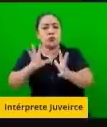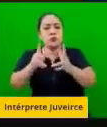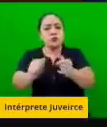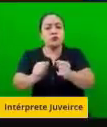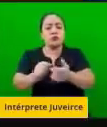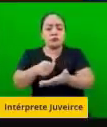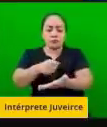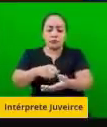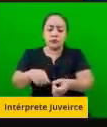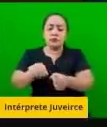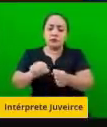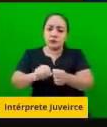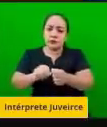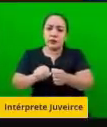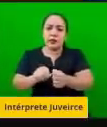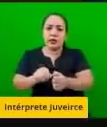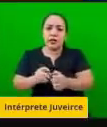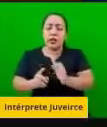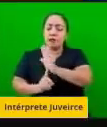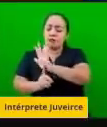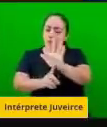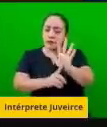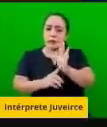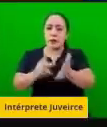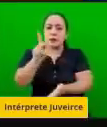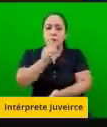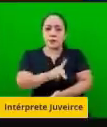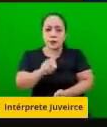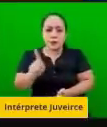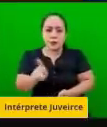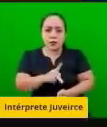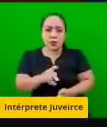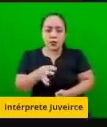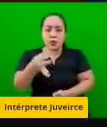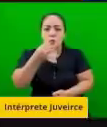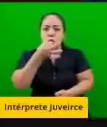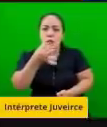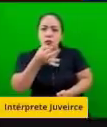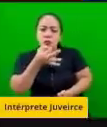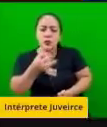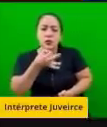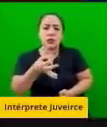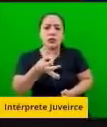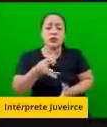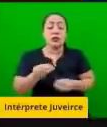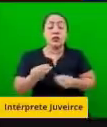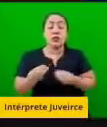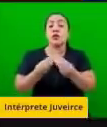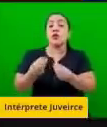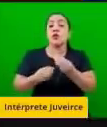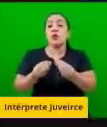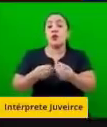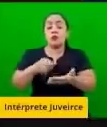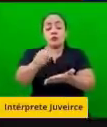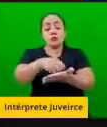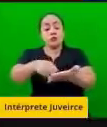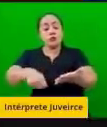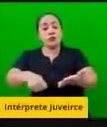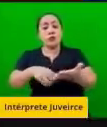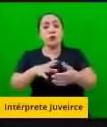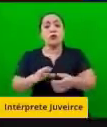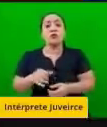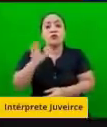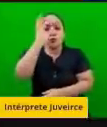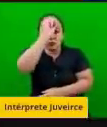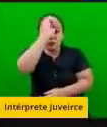para vocês, professores e professoras, uma sugestão de instrumento de registro de aprendizagem. Nós sabemos que